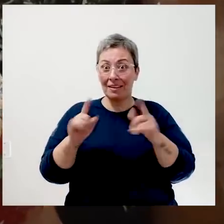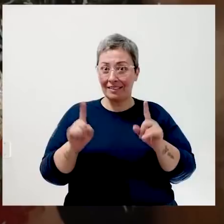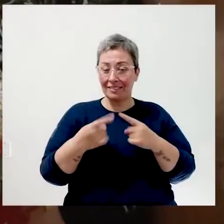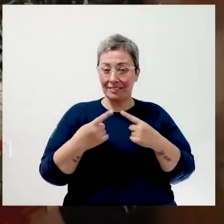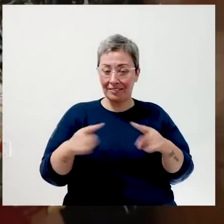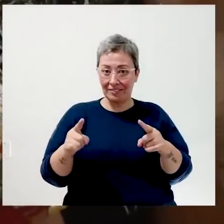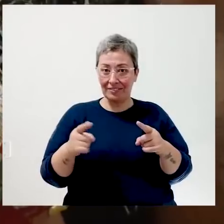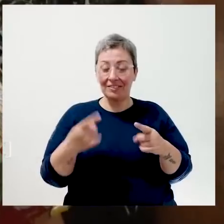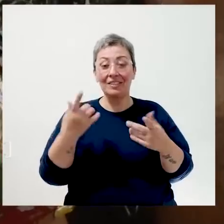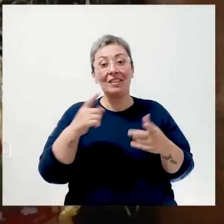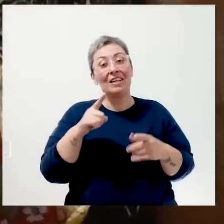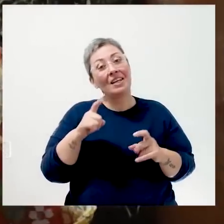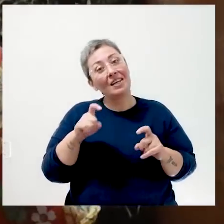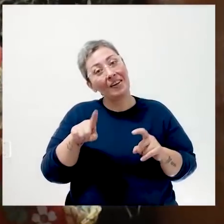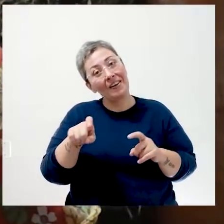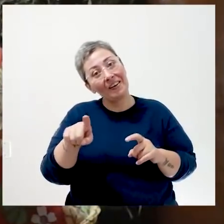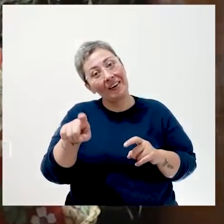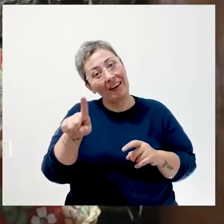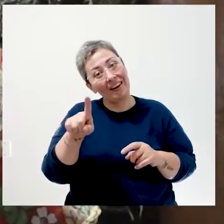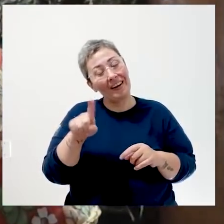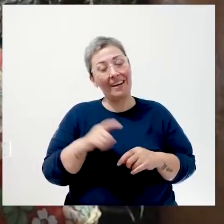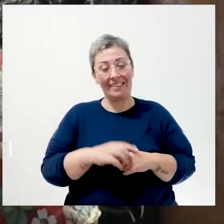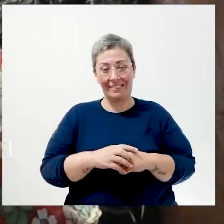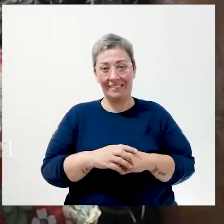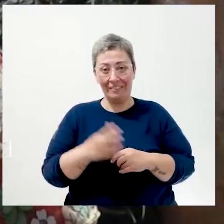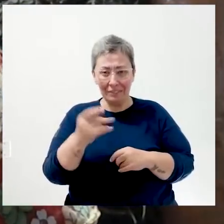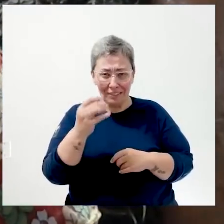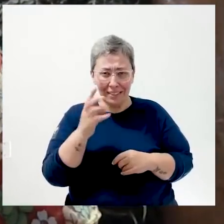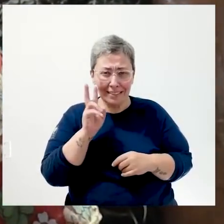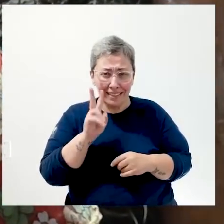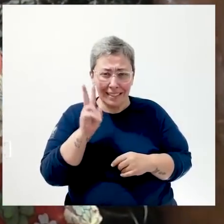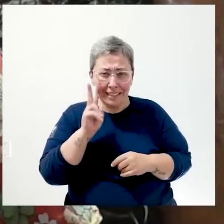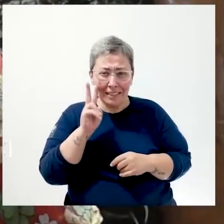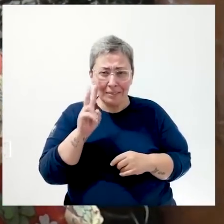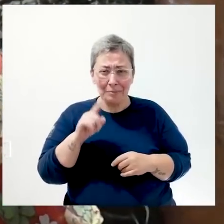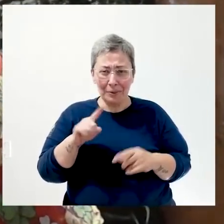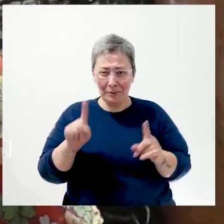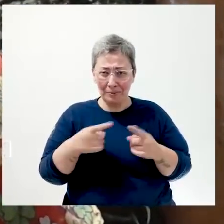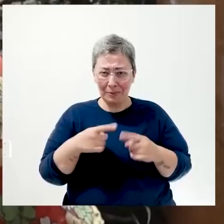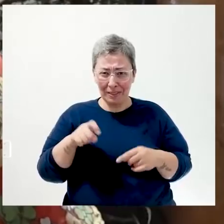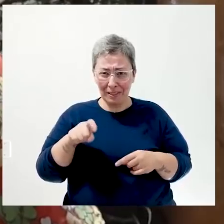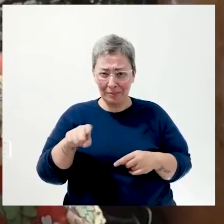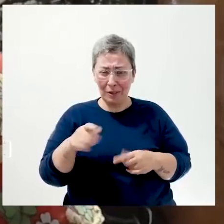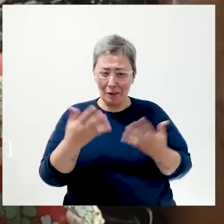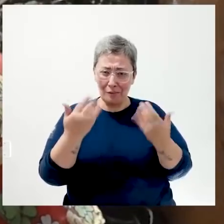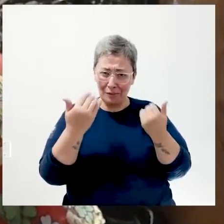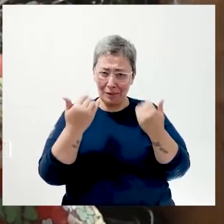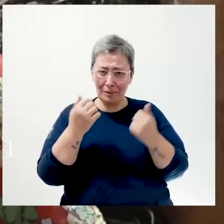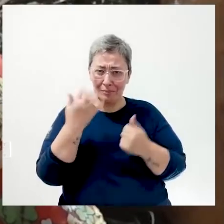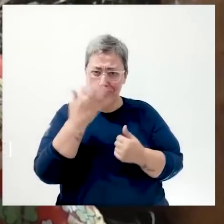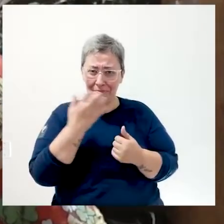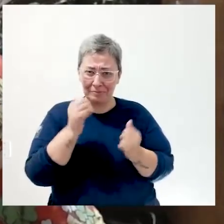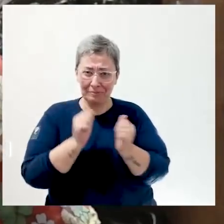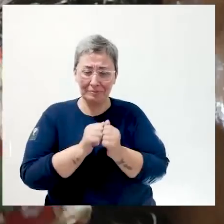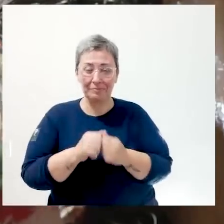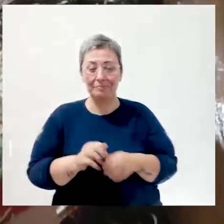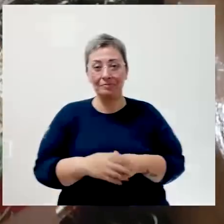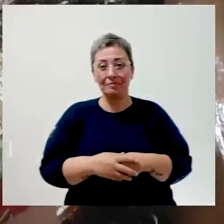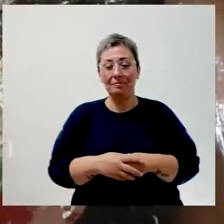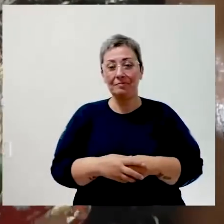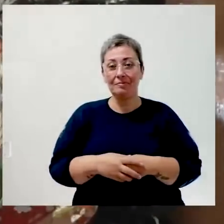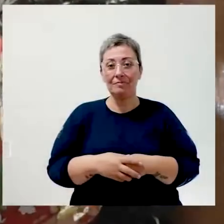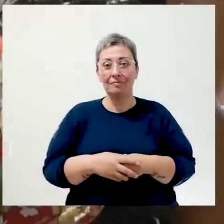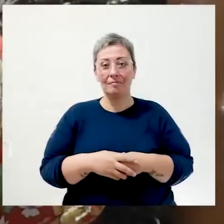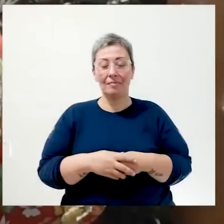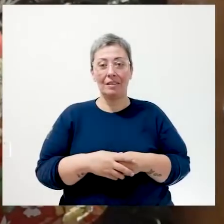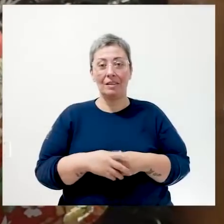com essa canção da Minhoquinha. Vocês se lembram dessa música? Vamos cantar comigo?